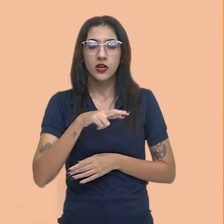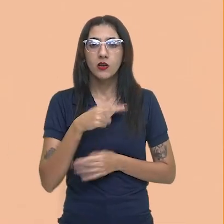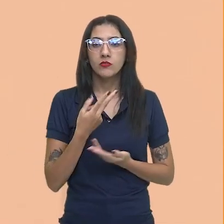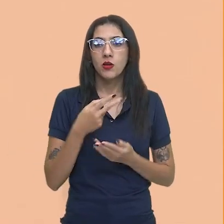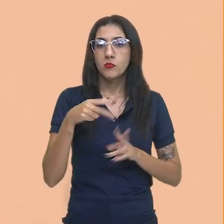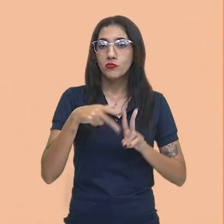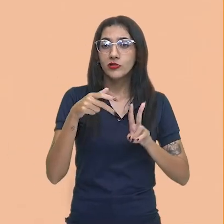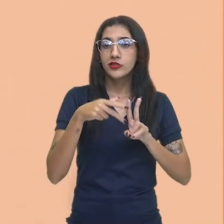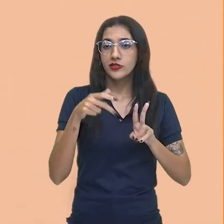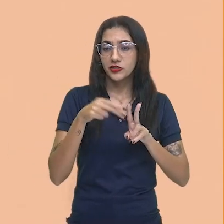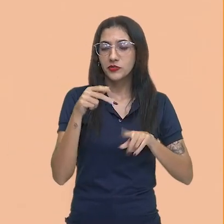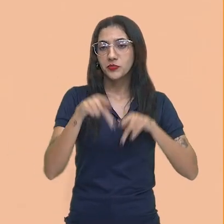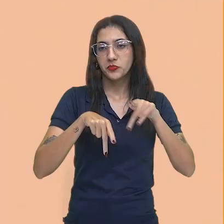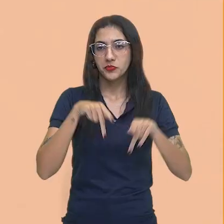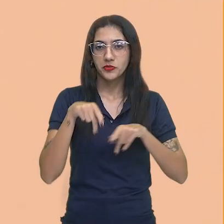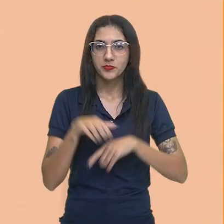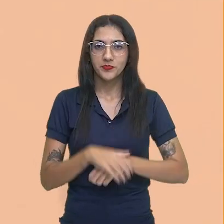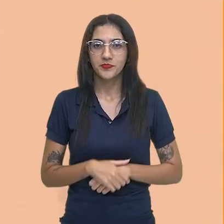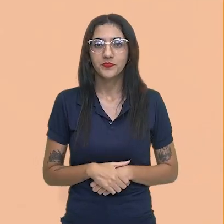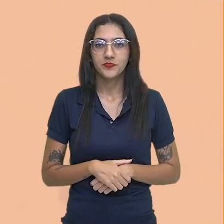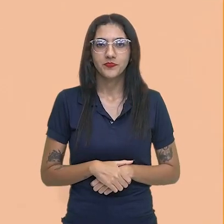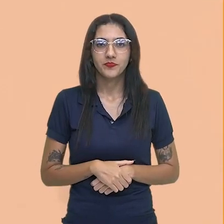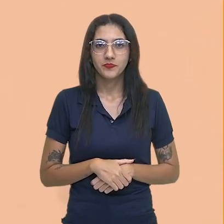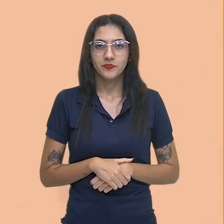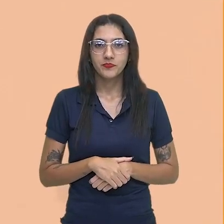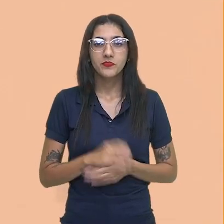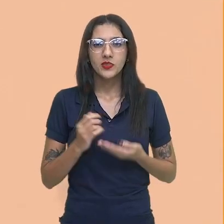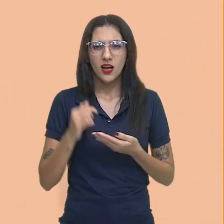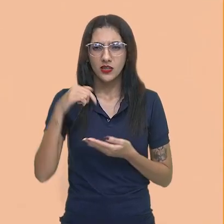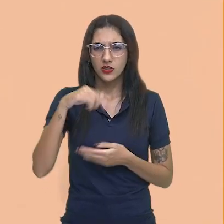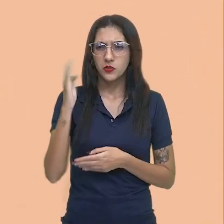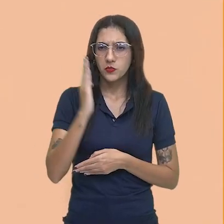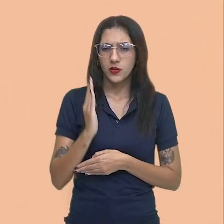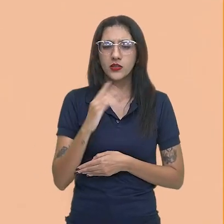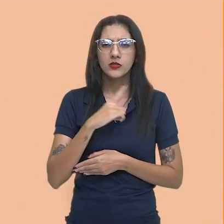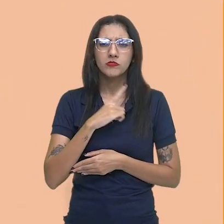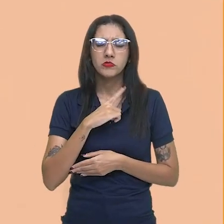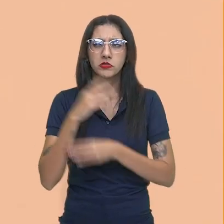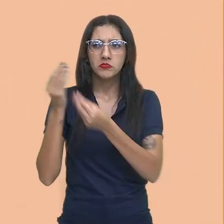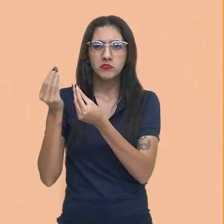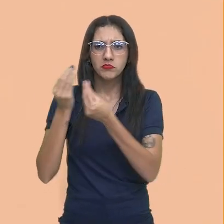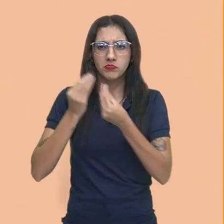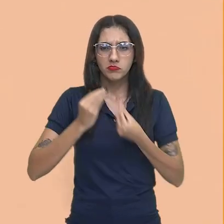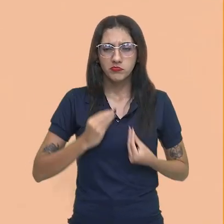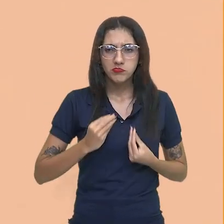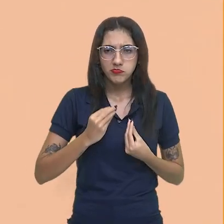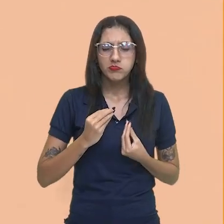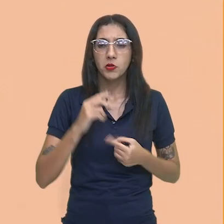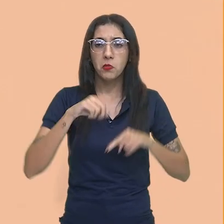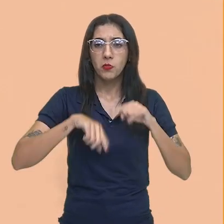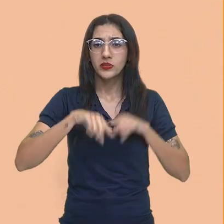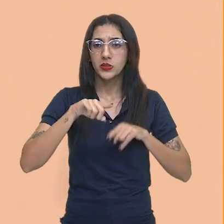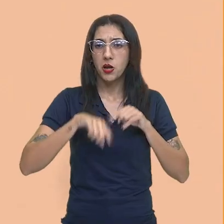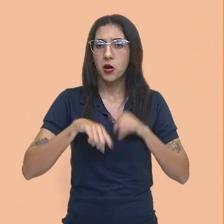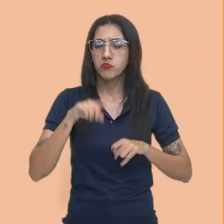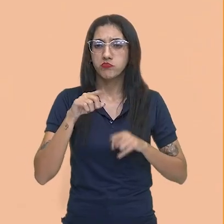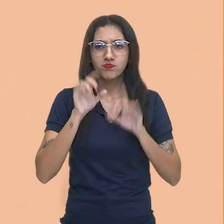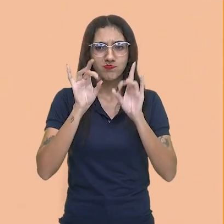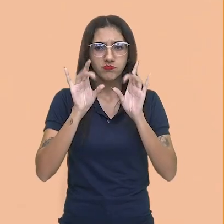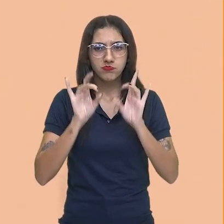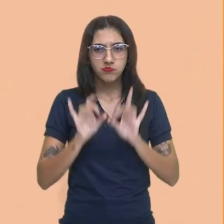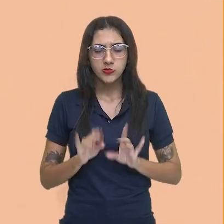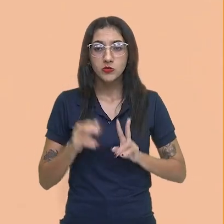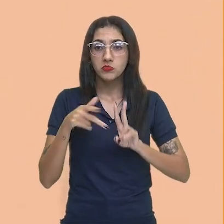cada sociedade. Recentemente, o Brasil recebeu de volta um manto religioso de penas de uma determinada nação indígena.